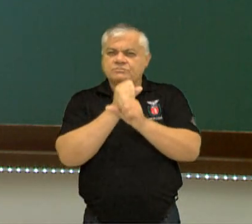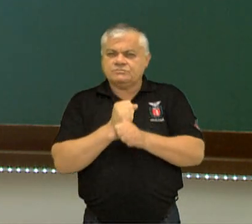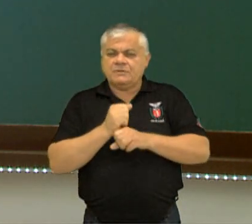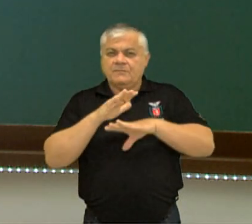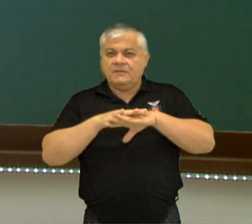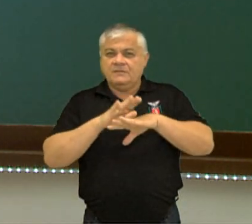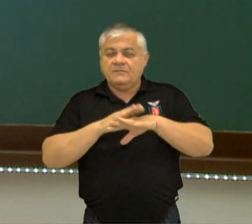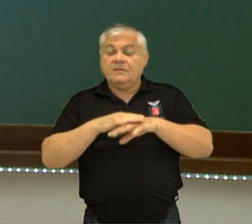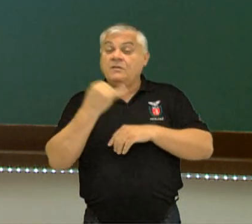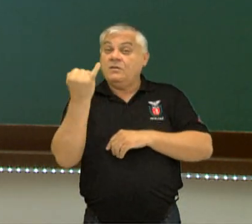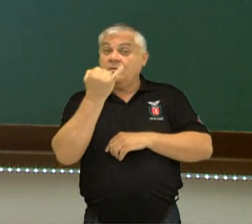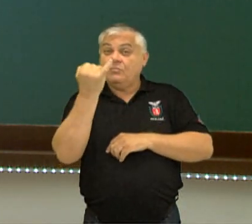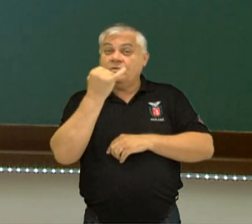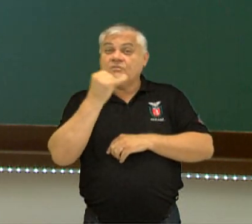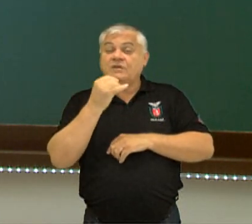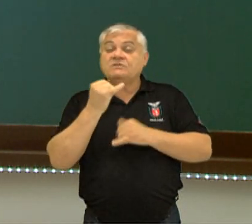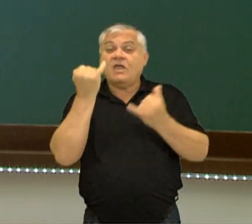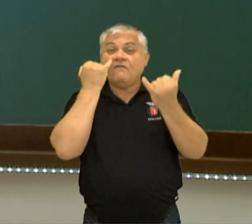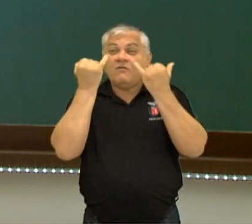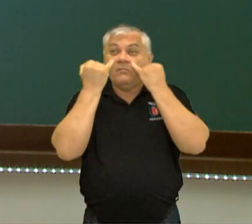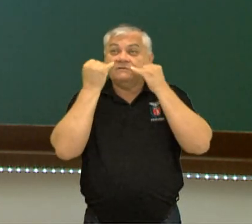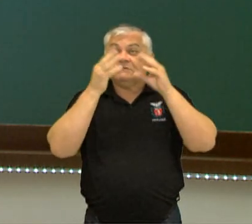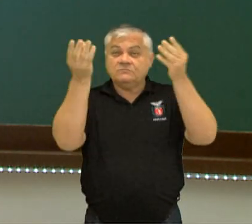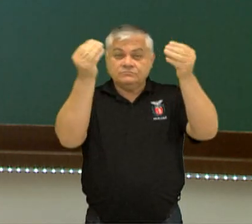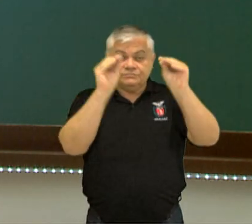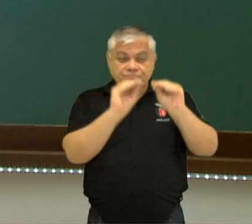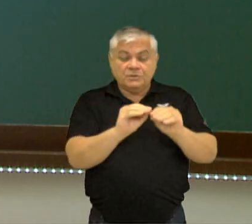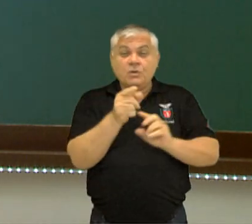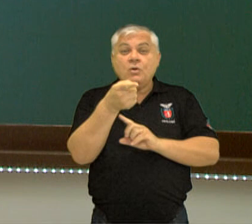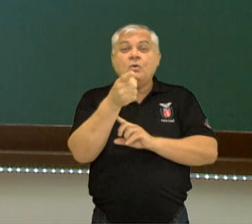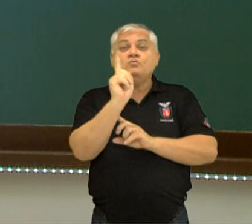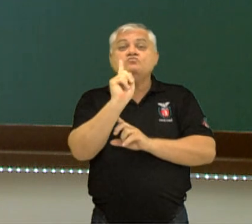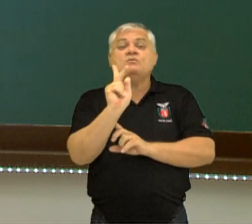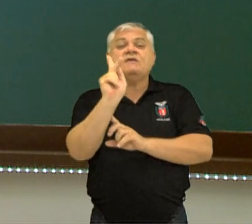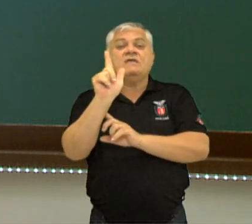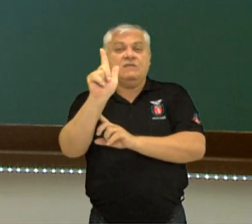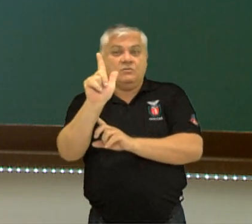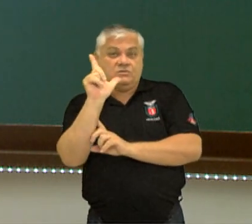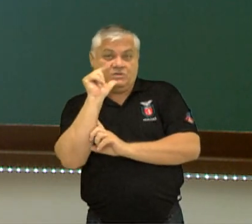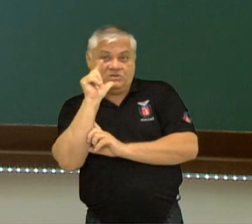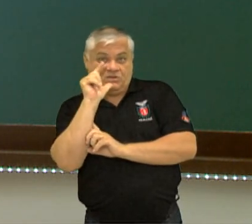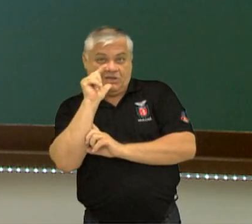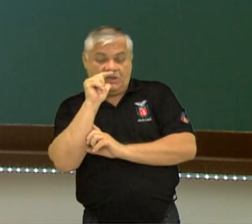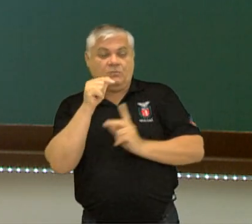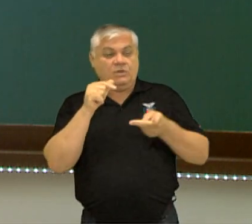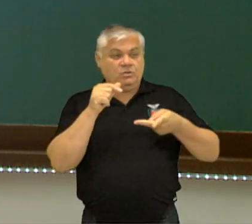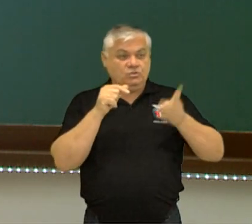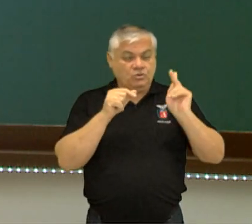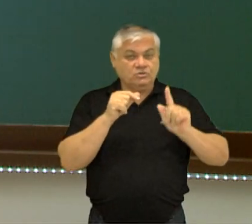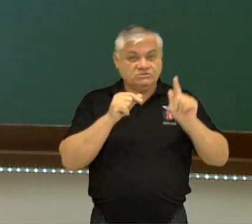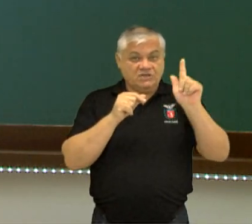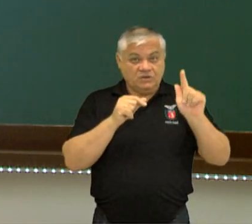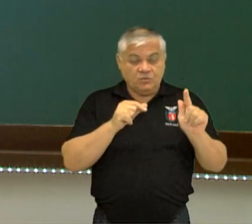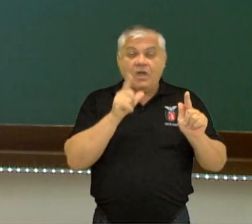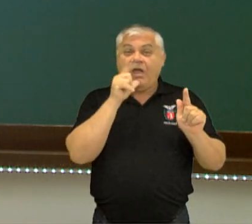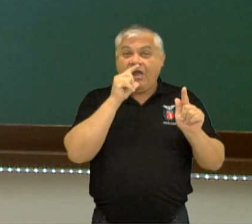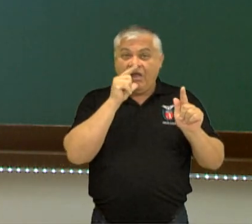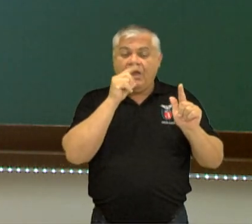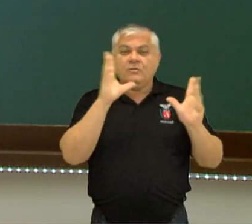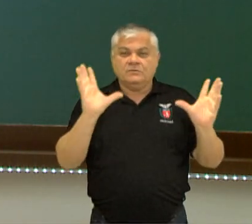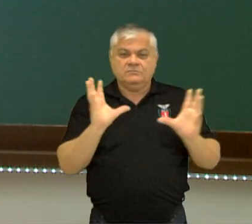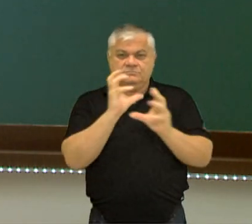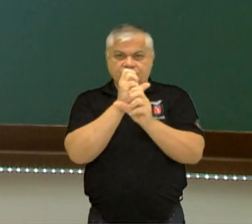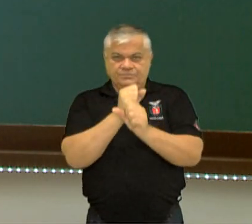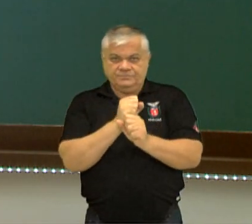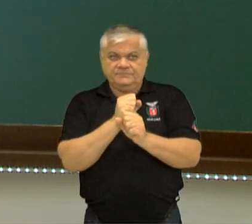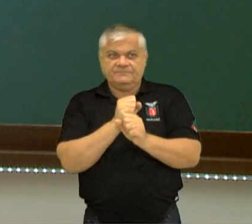dados. Pessoal, nós temos 1 quilo sendo misturado com 2 quilos de água, quilograma. 1 quilo, pessoal, você tem que